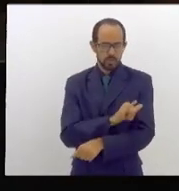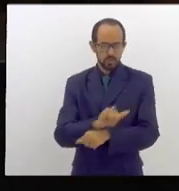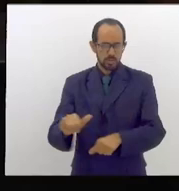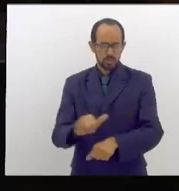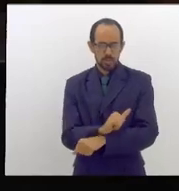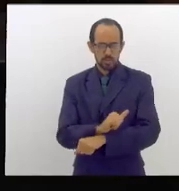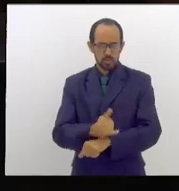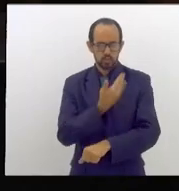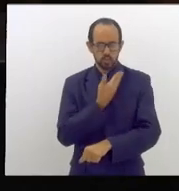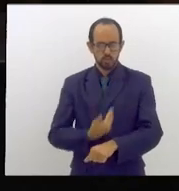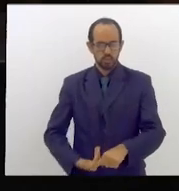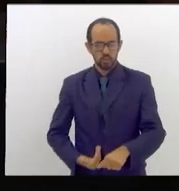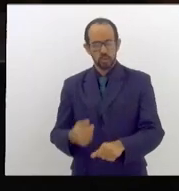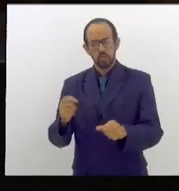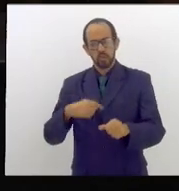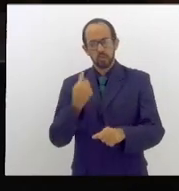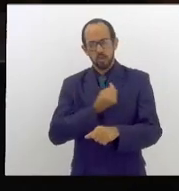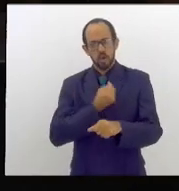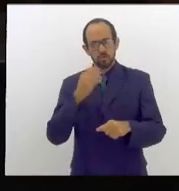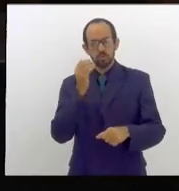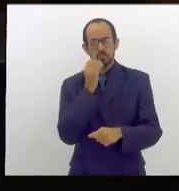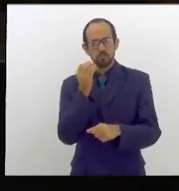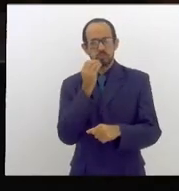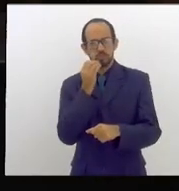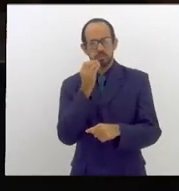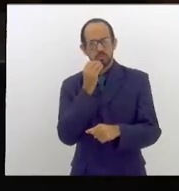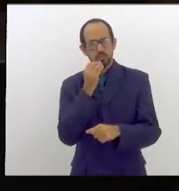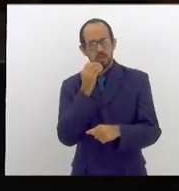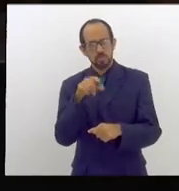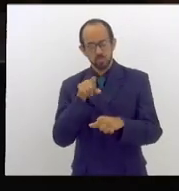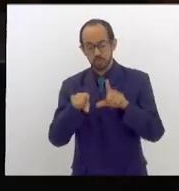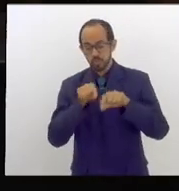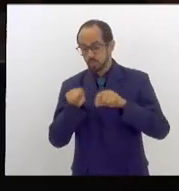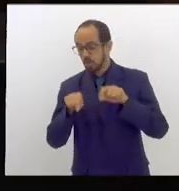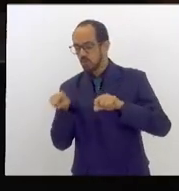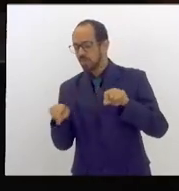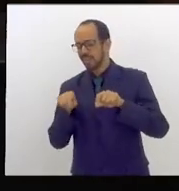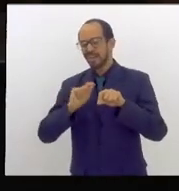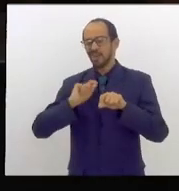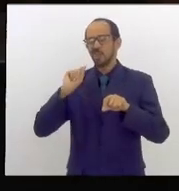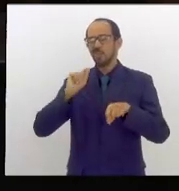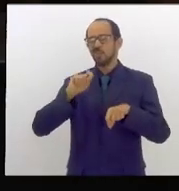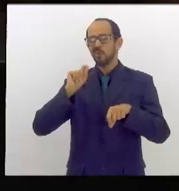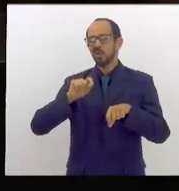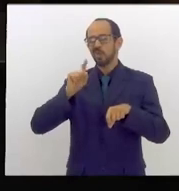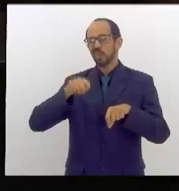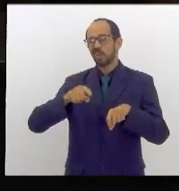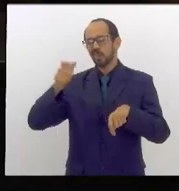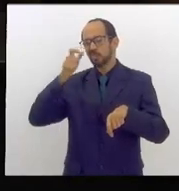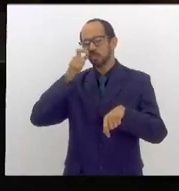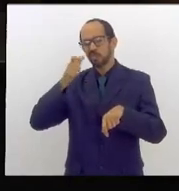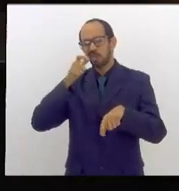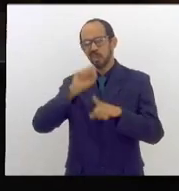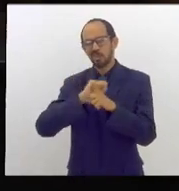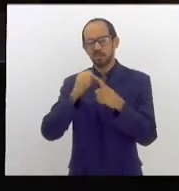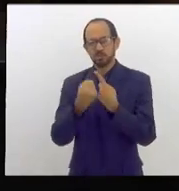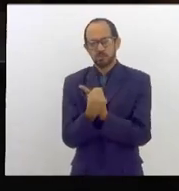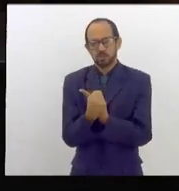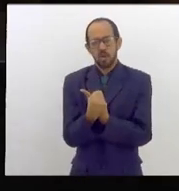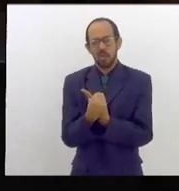que a gente poderia elencar como áreas de interesse social